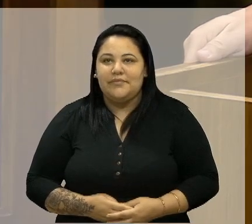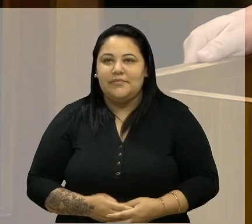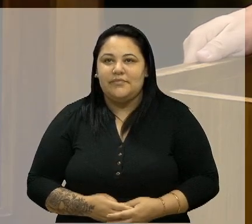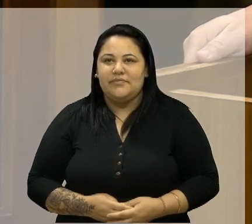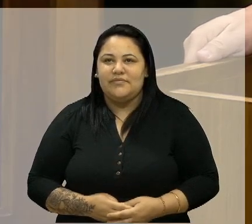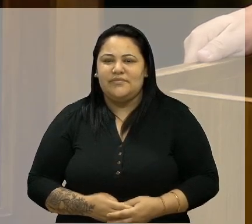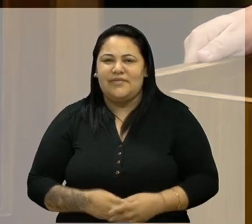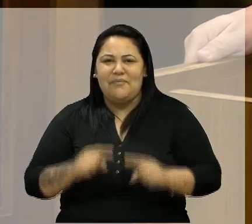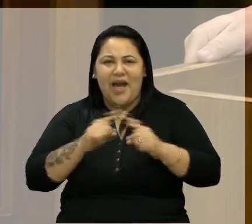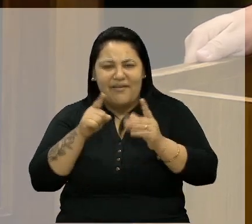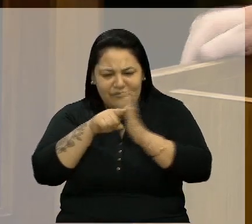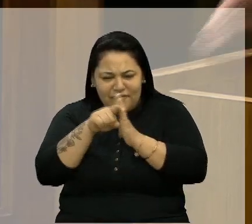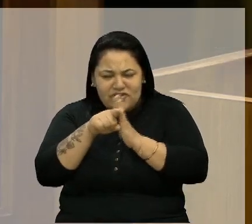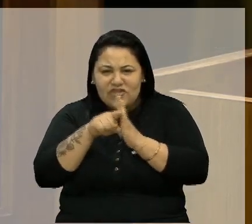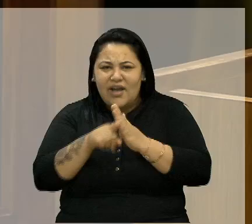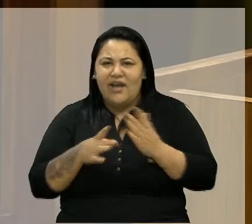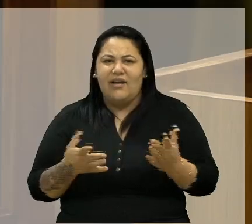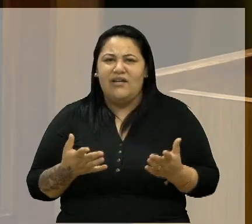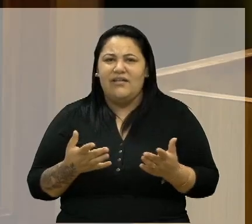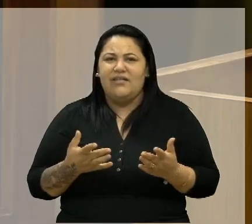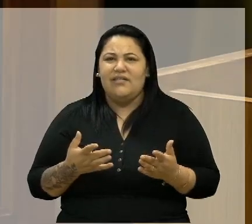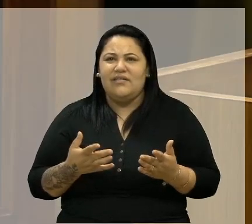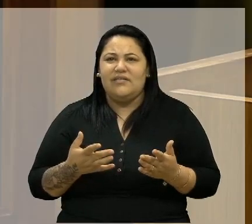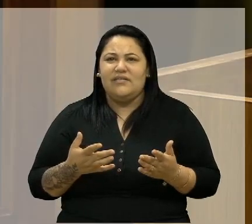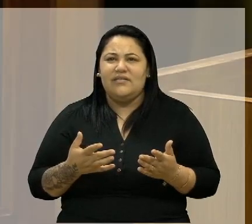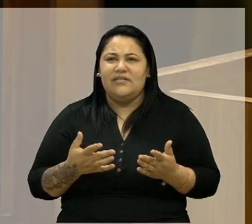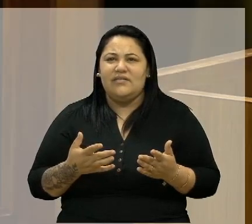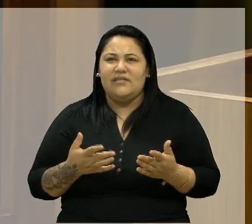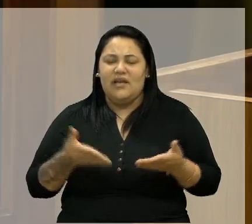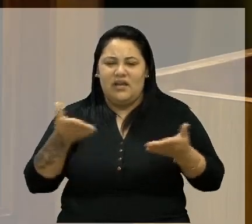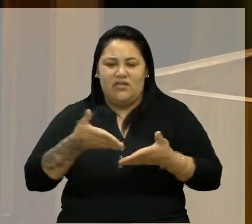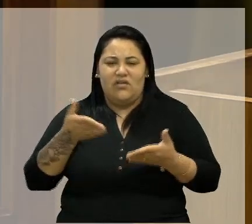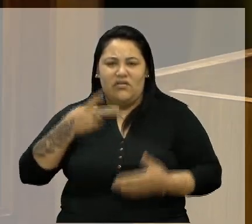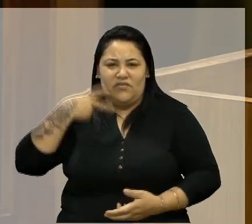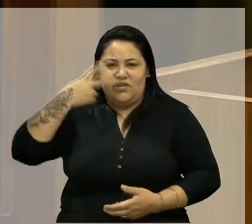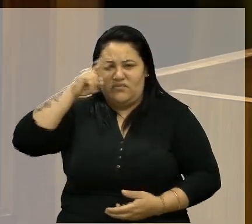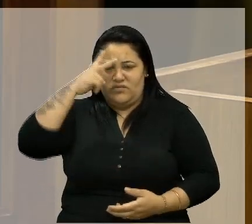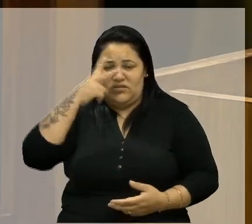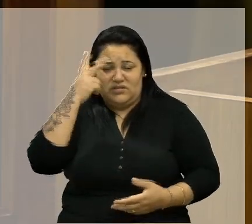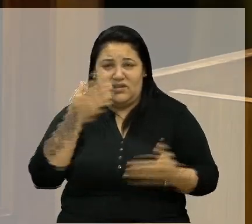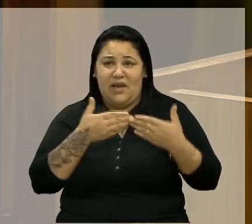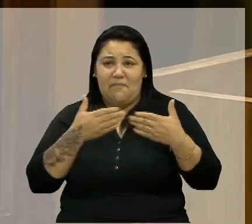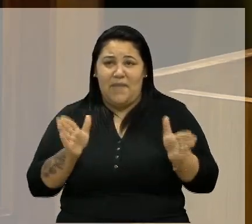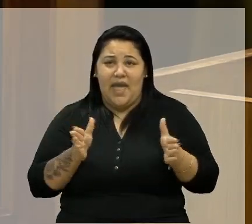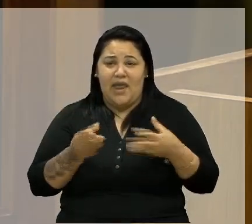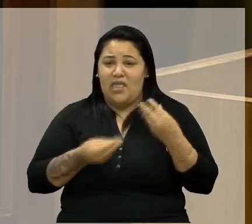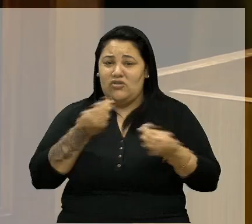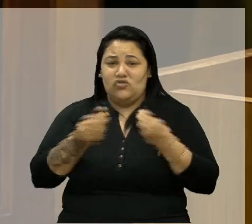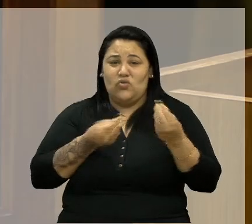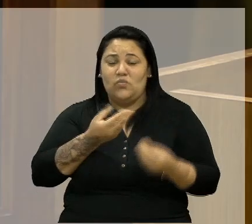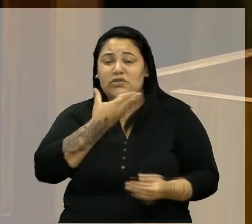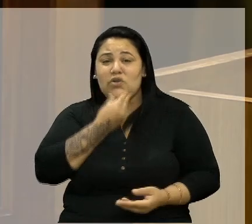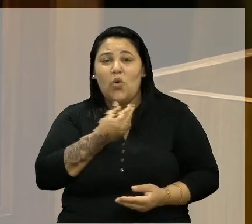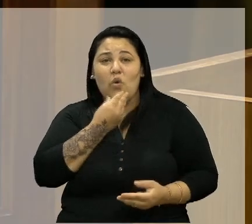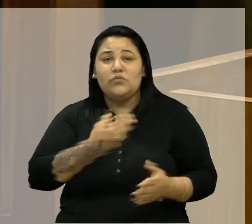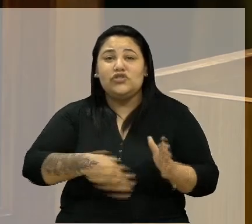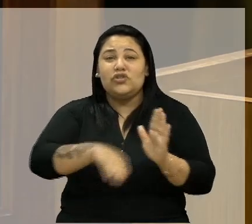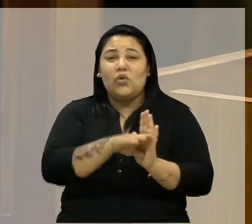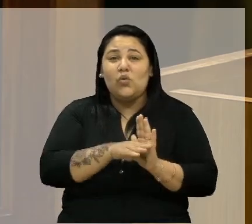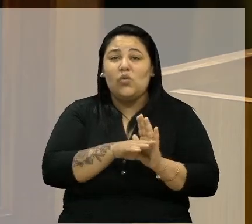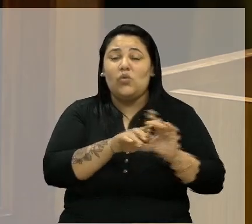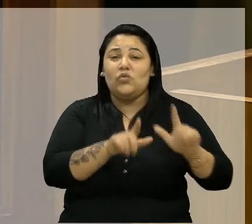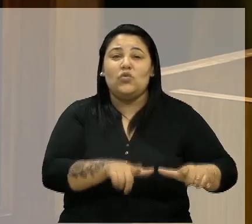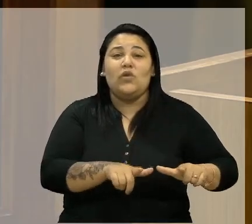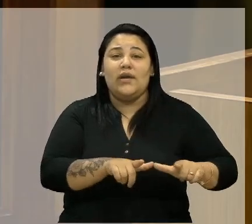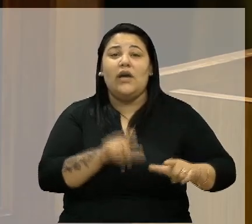Mas vamos investigar? A linha de investigação, o vereador Velocino está ali à disposição de como esse rapaz chegou ontem lá,